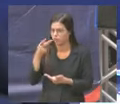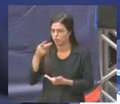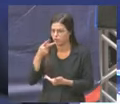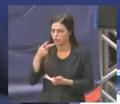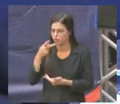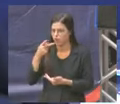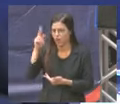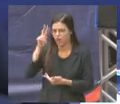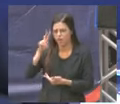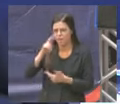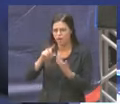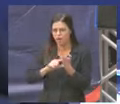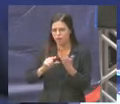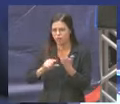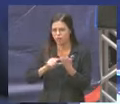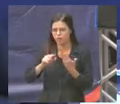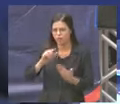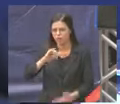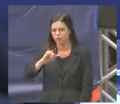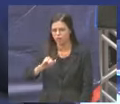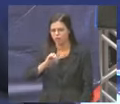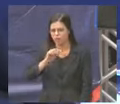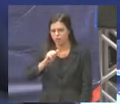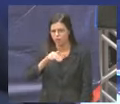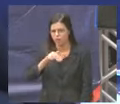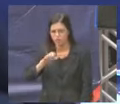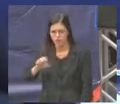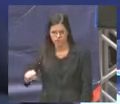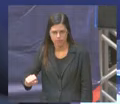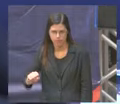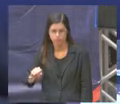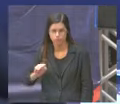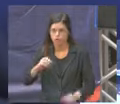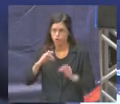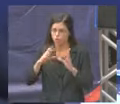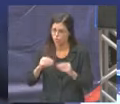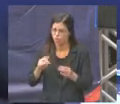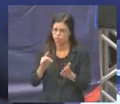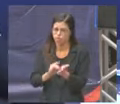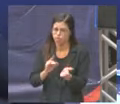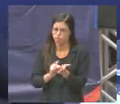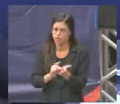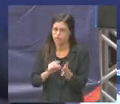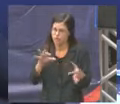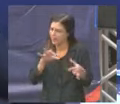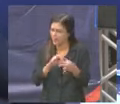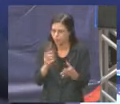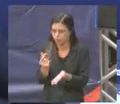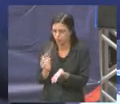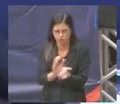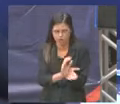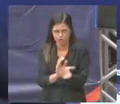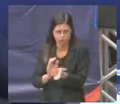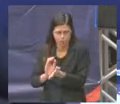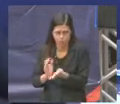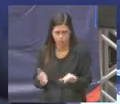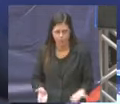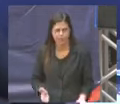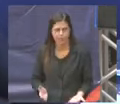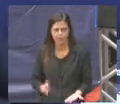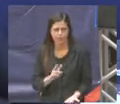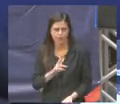James Carville. É economia, estúpido, né? Tudo, na verdade, passa pela essa questão da grana, né? Tem dinheiro envolvido nisso tudo. Não